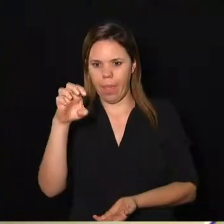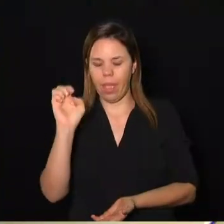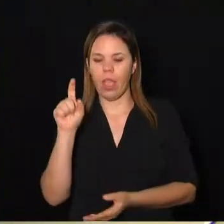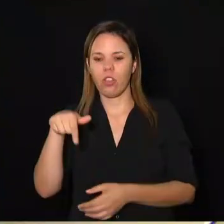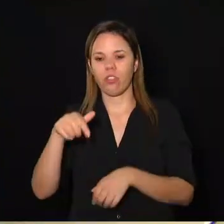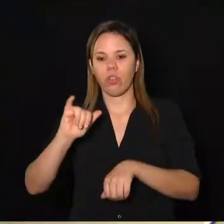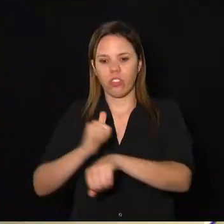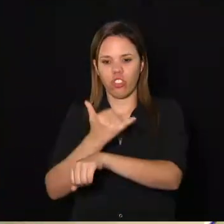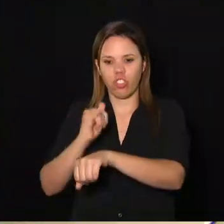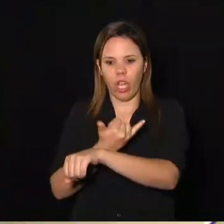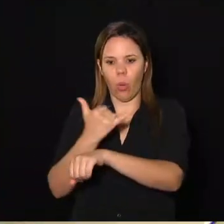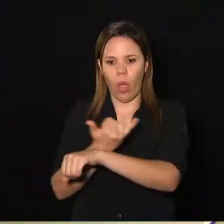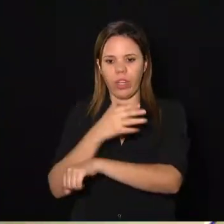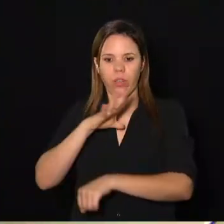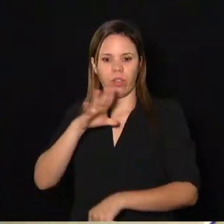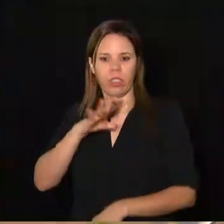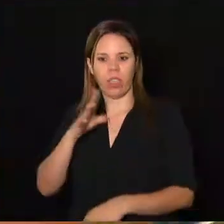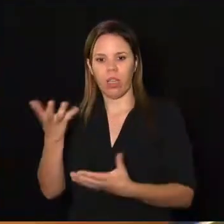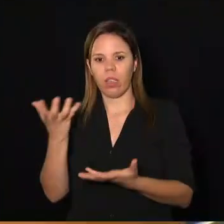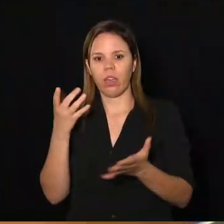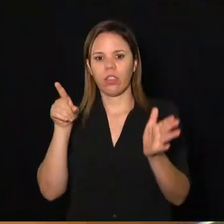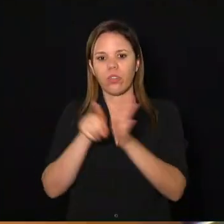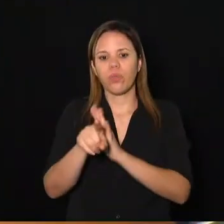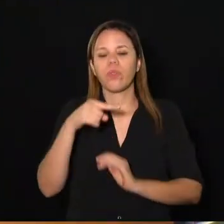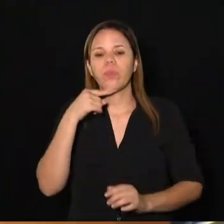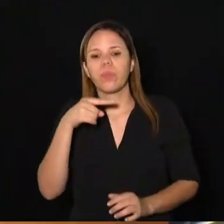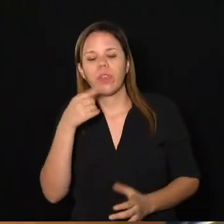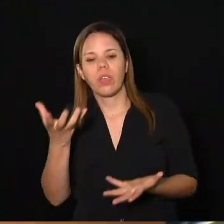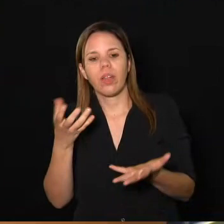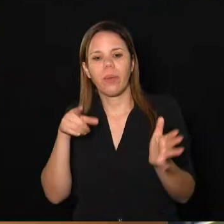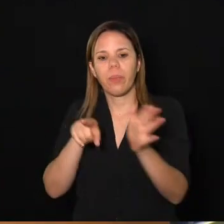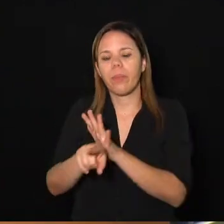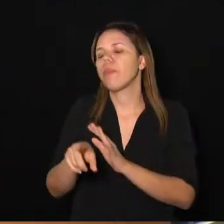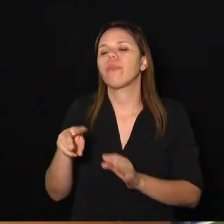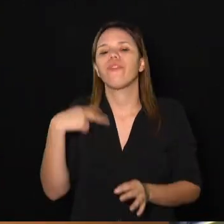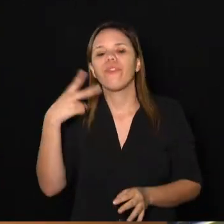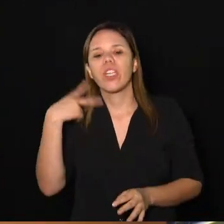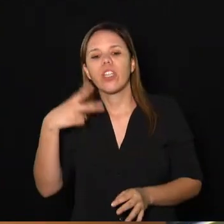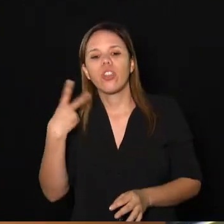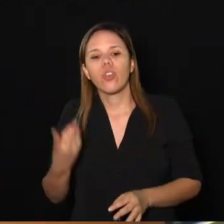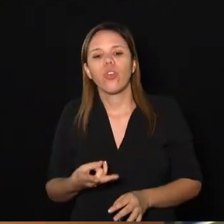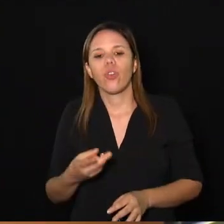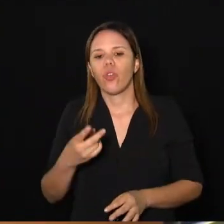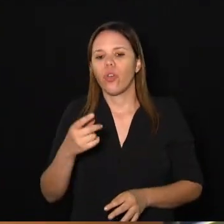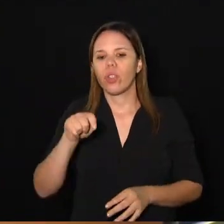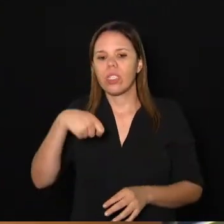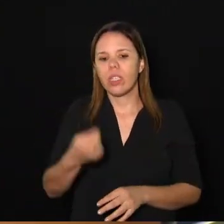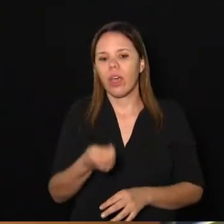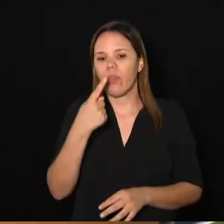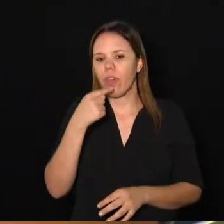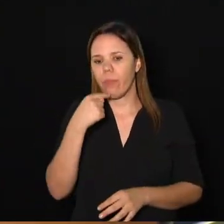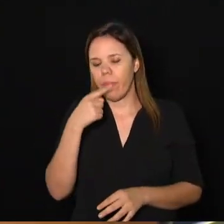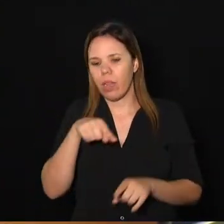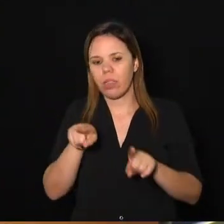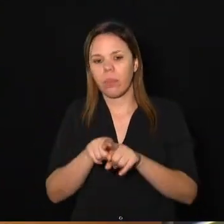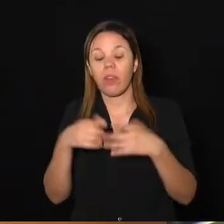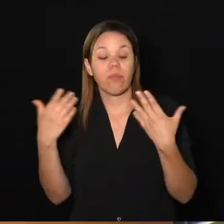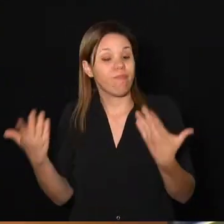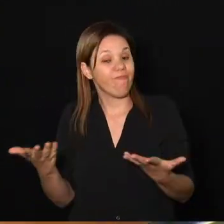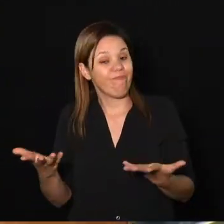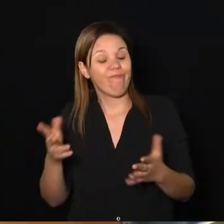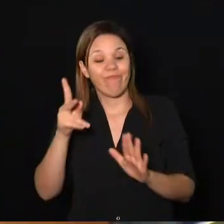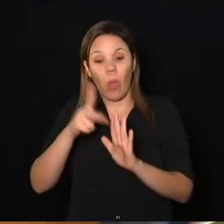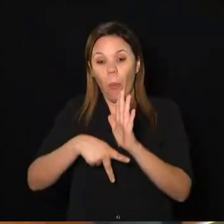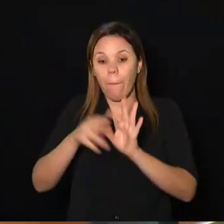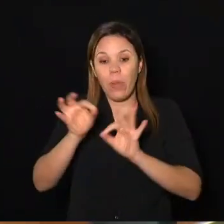mas antes eu queria agradecer o bispo Fernando Mendes vereador o vereador vermelho poxa é um projeto muito bom